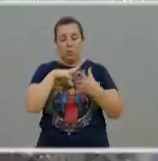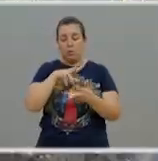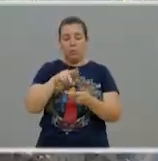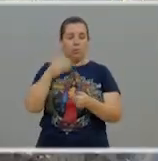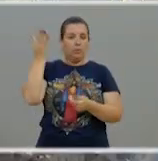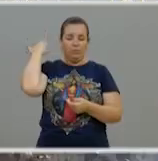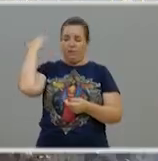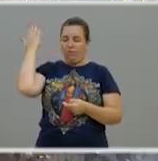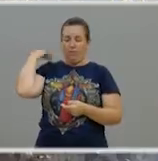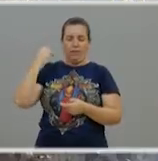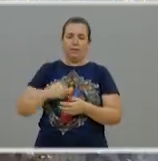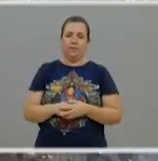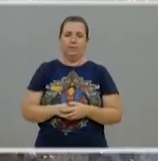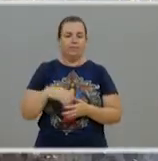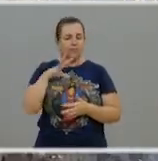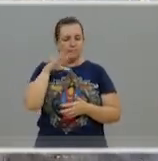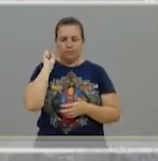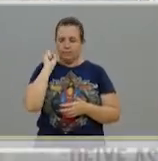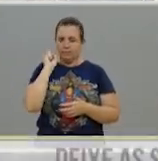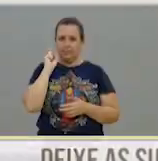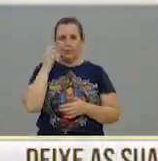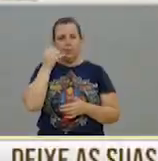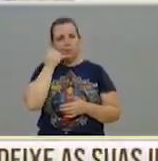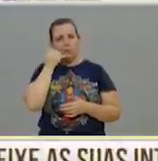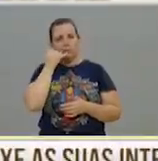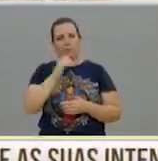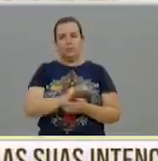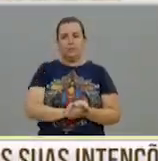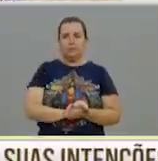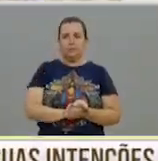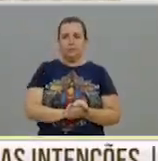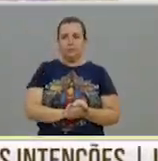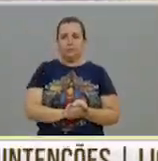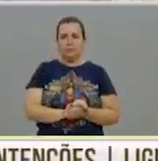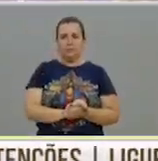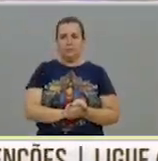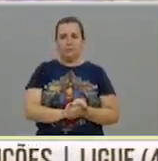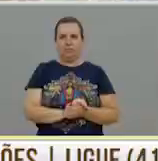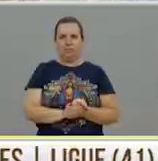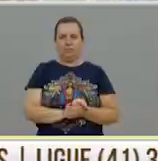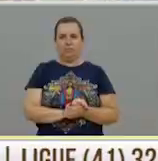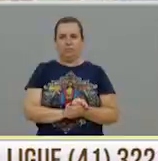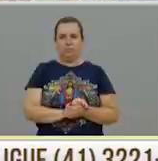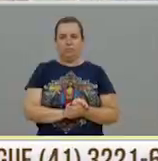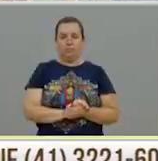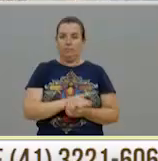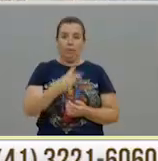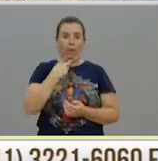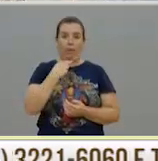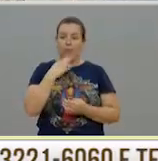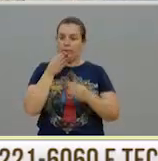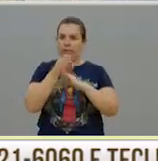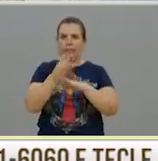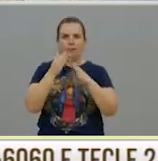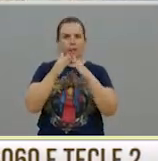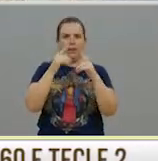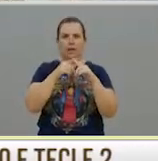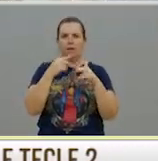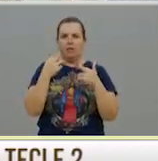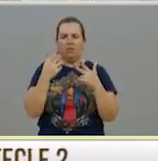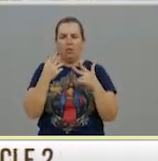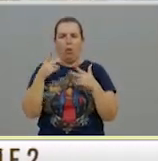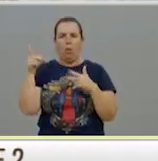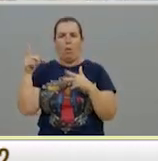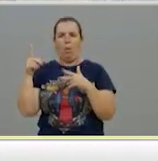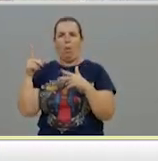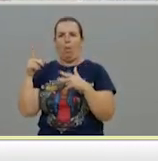desliga o celular. Você não pode entrar na igreja como entrando no boteco. Oh, fulano, oh, ciclano, oh, beltrano, parece que estava entrando numa